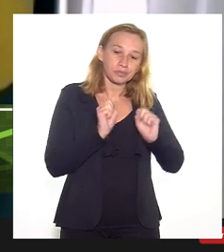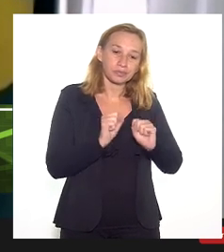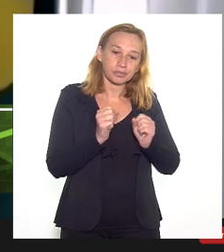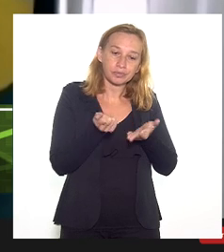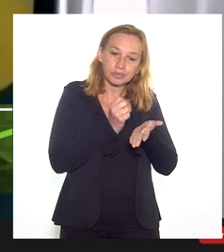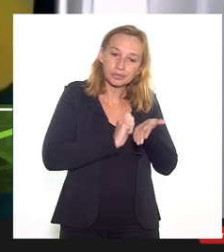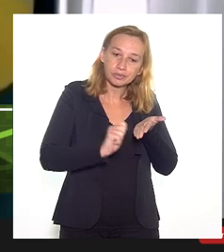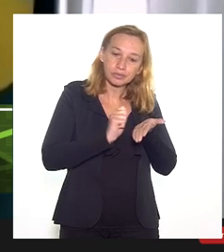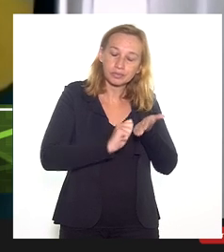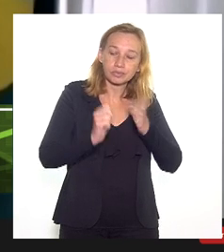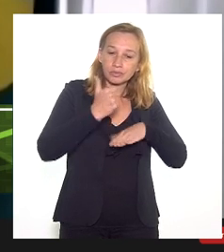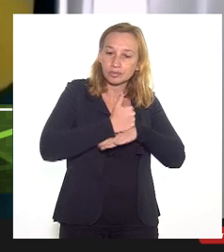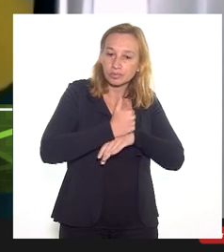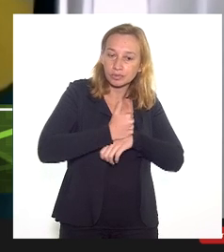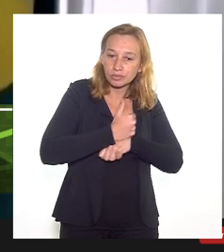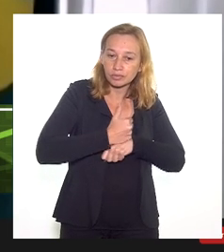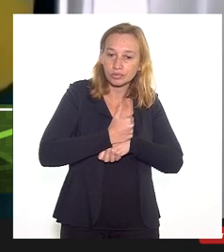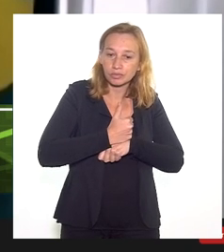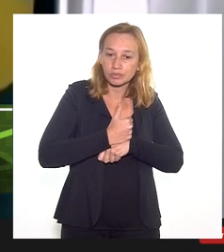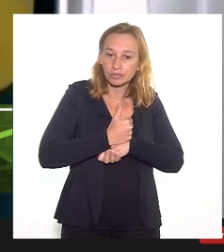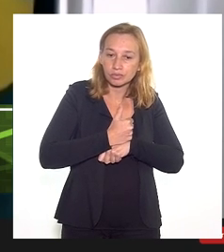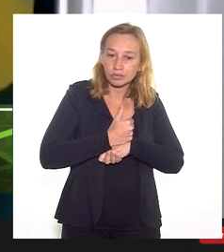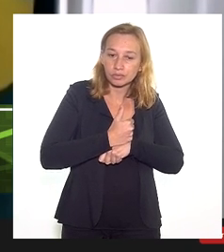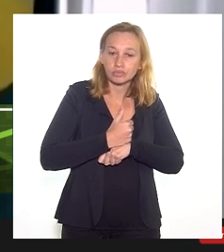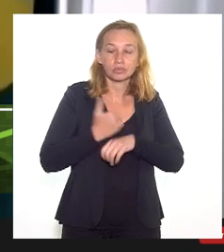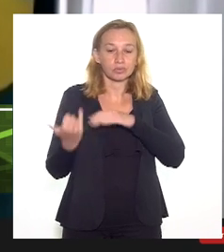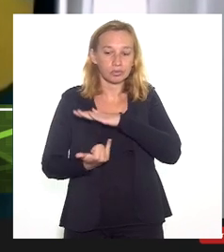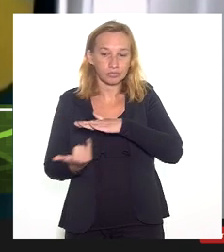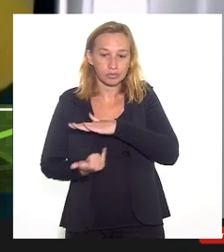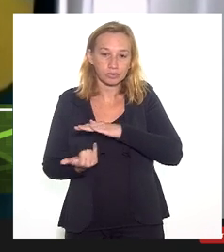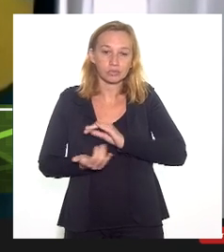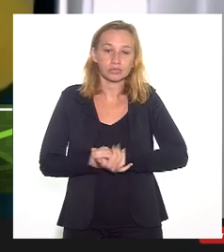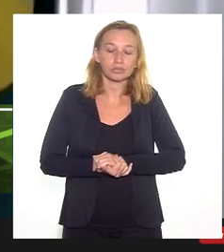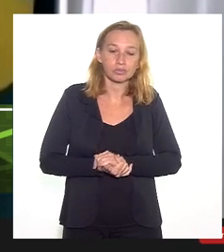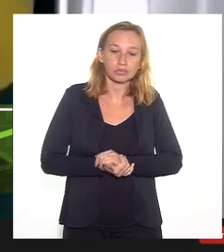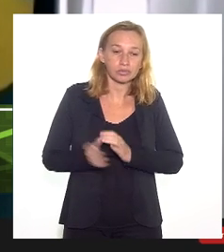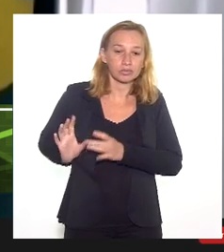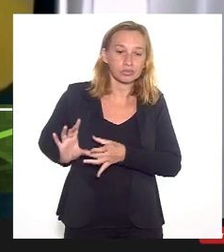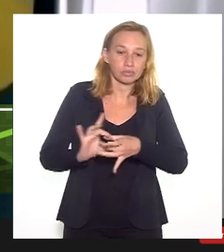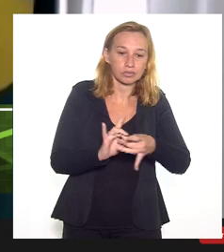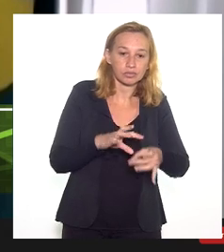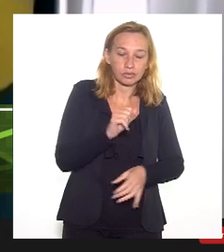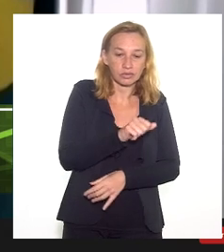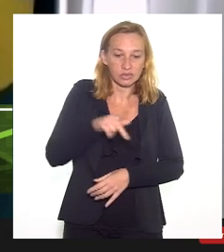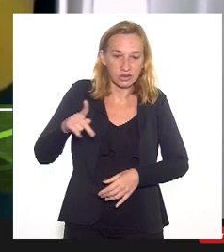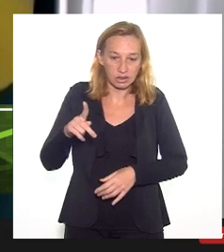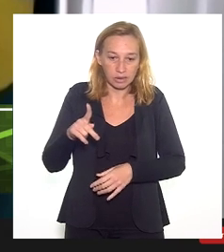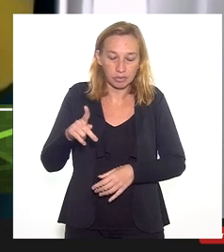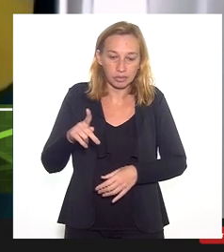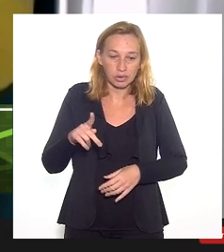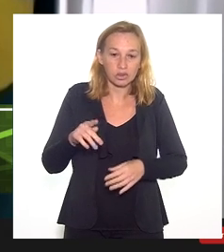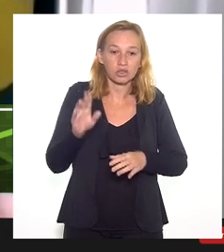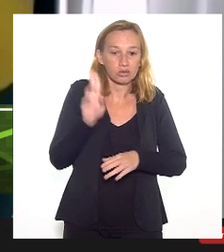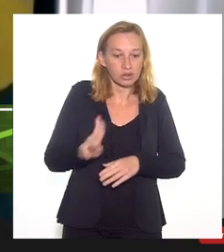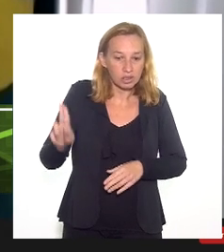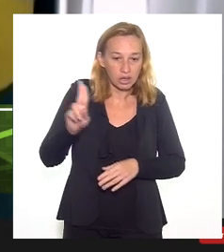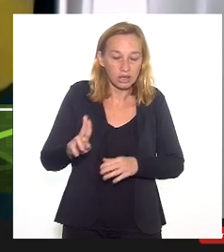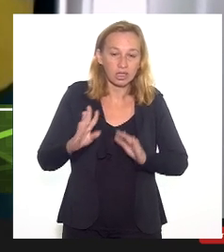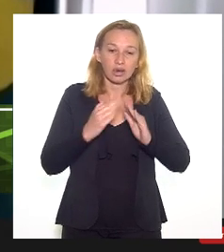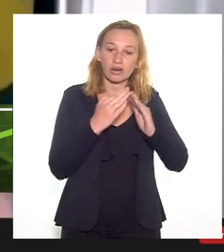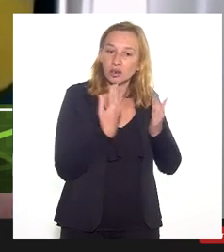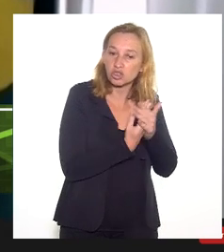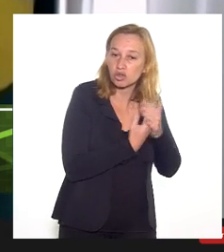aos profissionais das instituições das entidades vinculadas à SECTE às universidades a